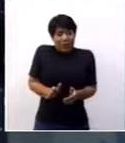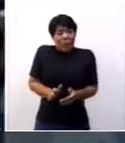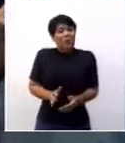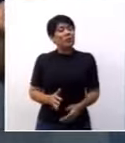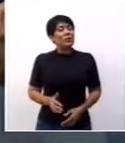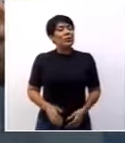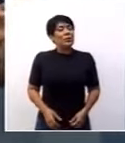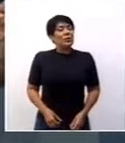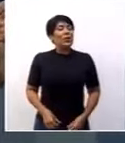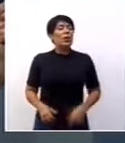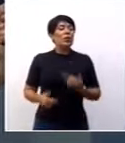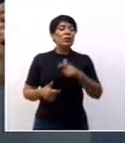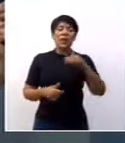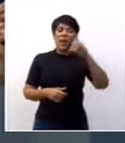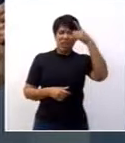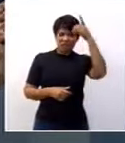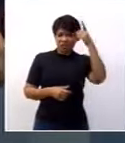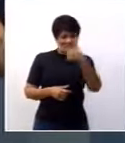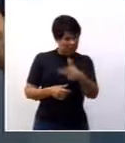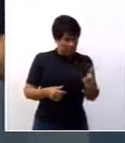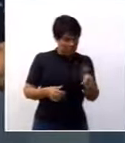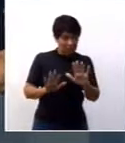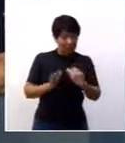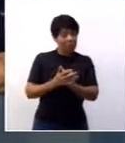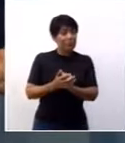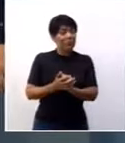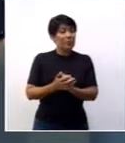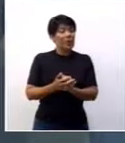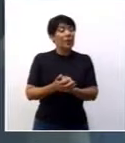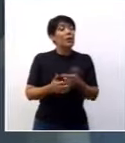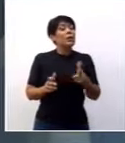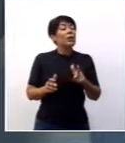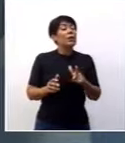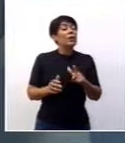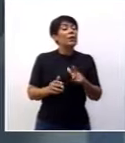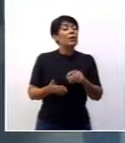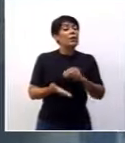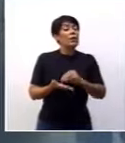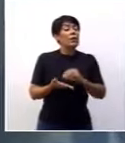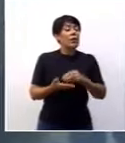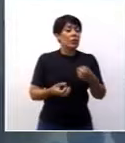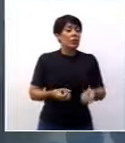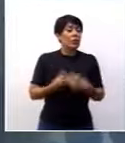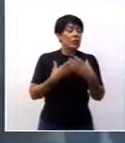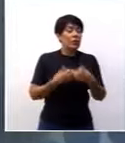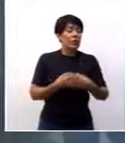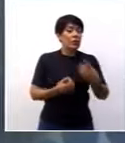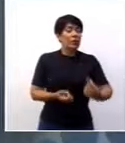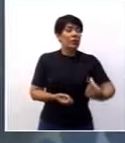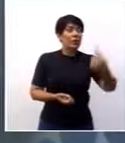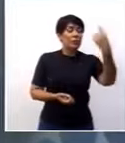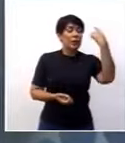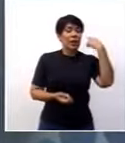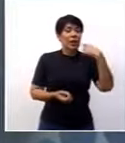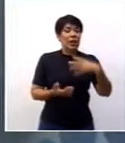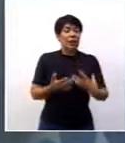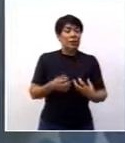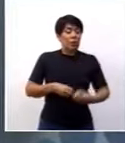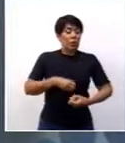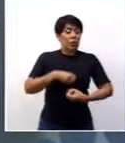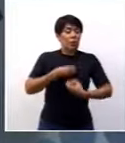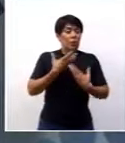deve ter algum tipo de dúvida com relação a isso. O que nós não tivermos de informação lá no poema,